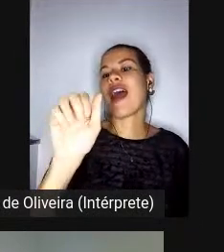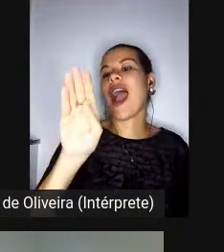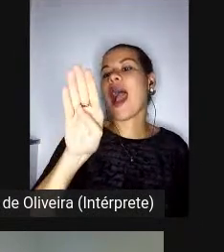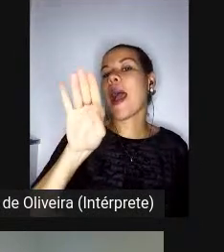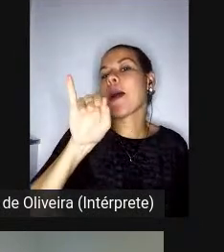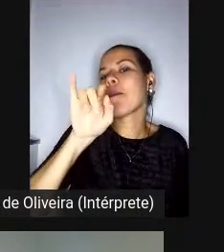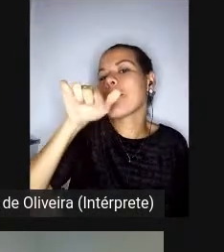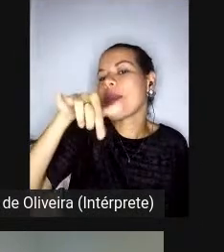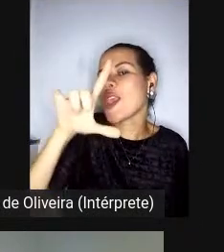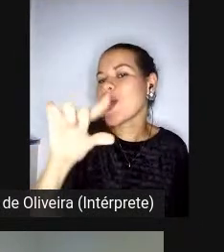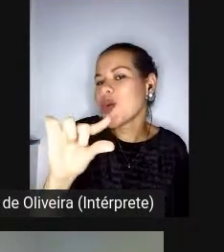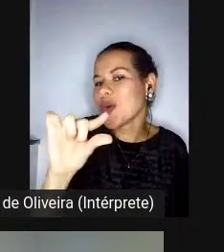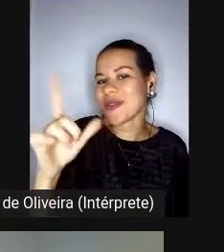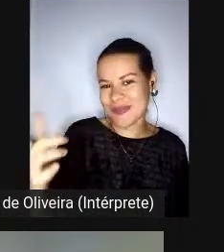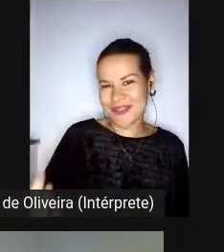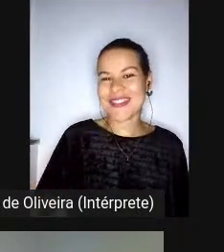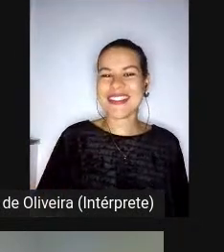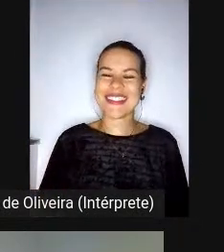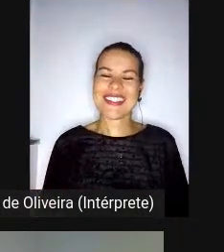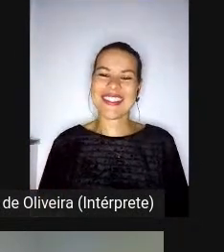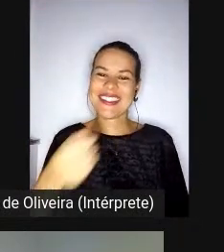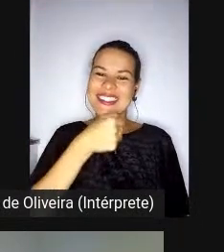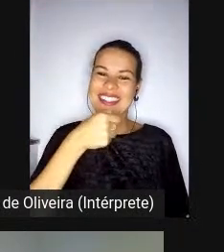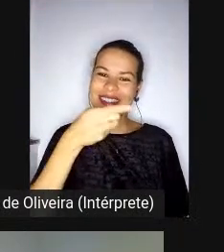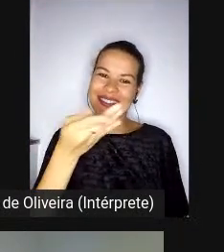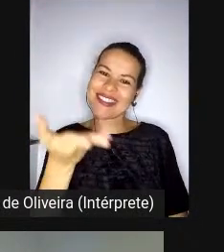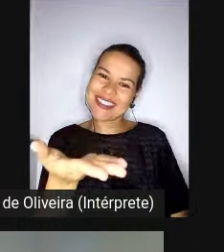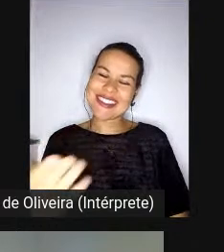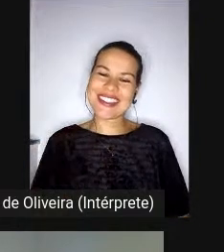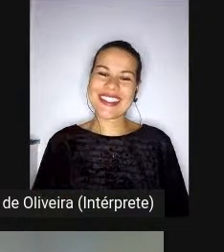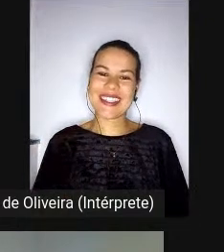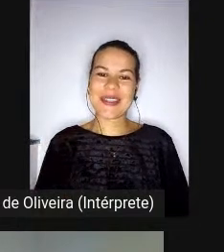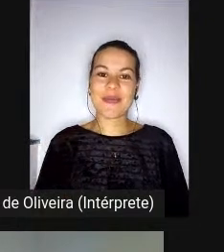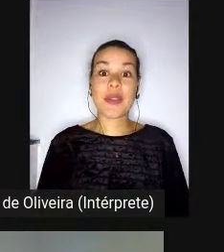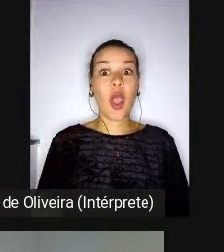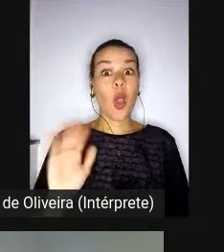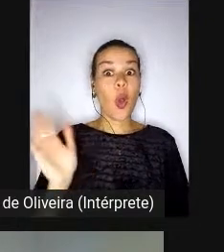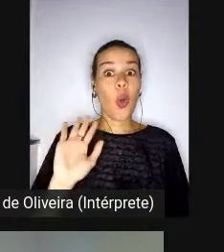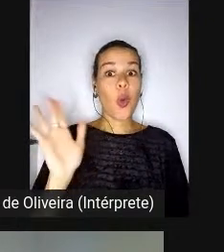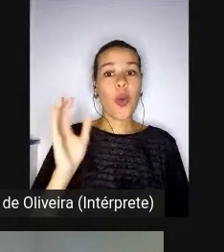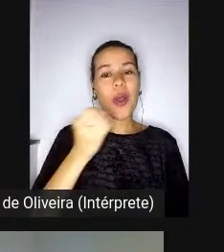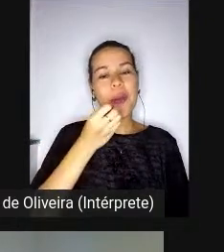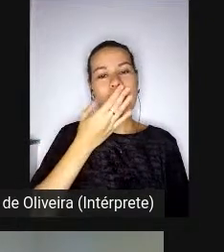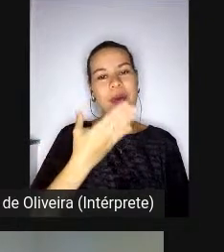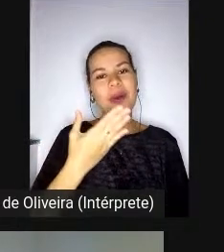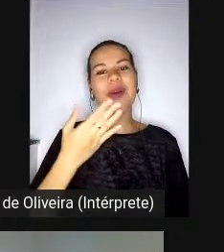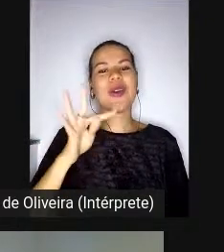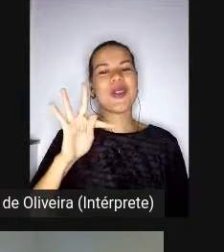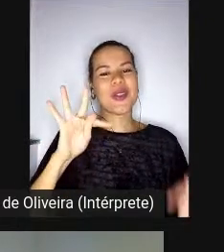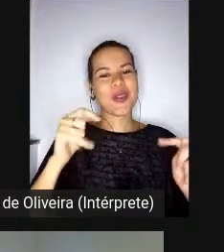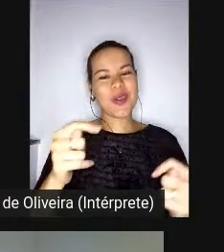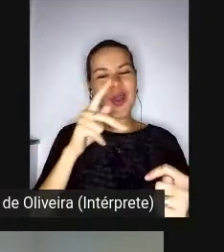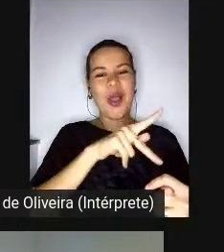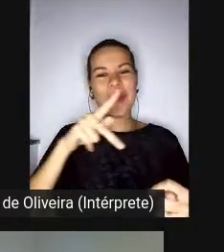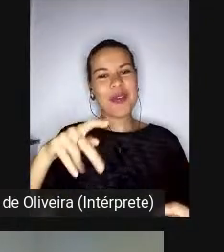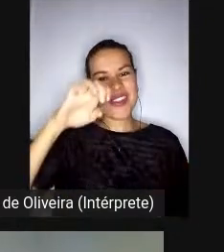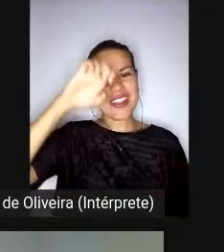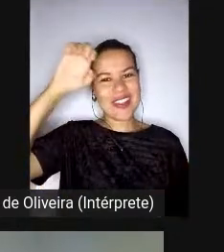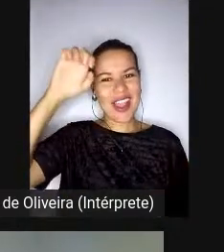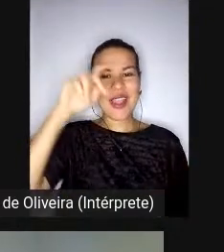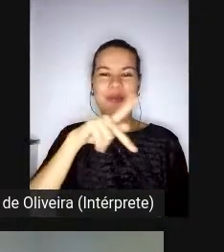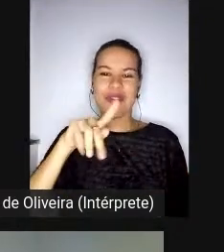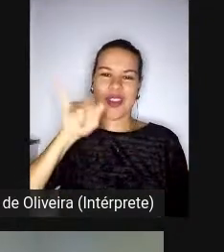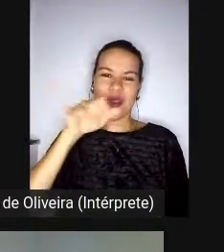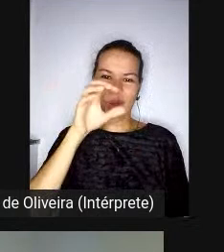a palavra é sua família lá pessoal a todos o São João Obrigado